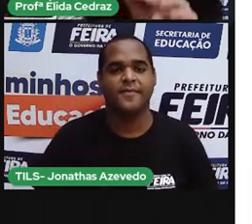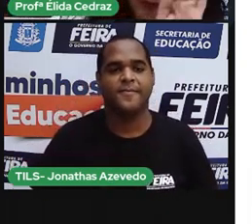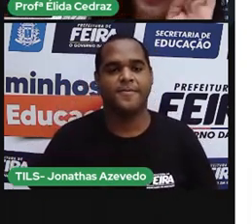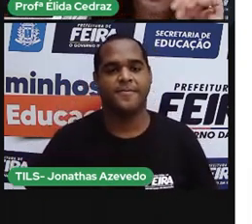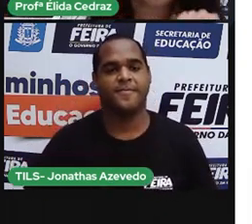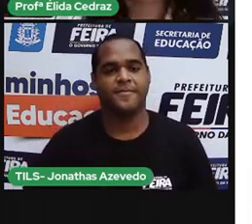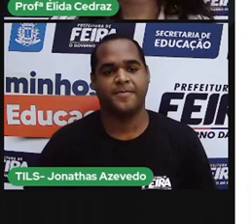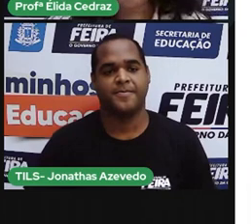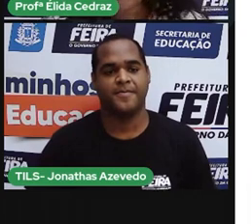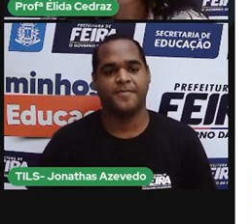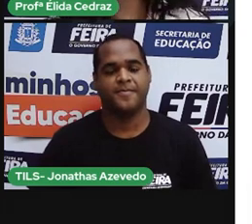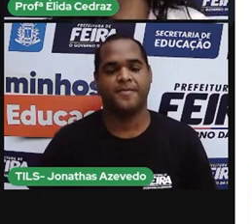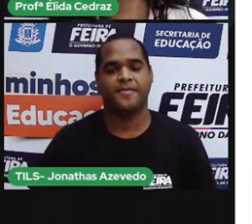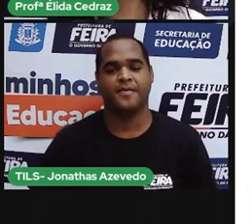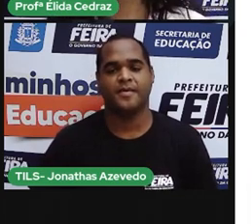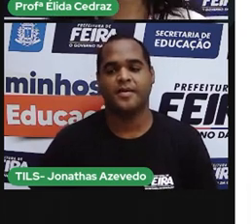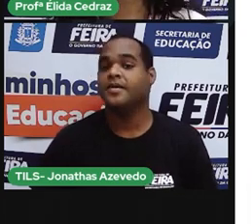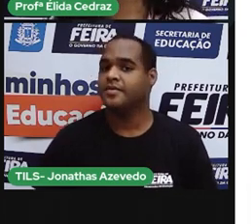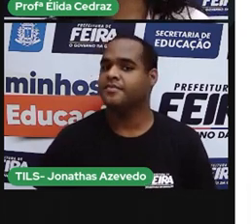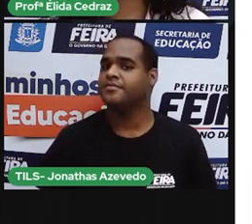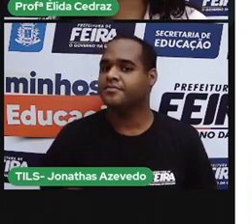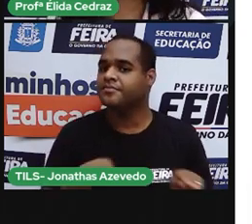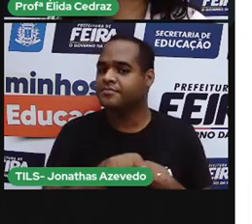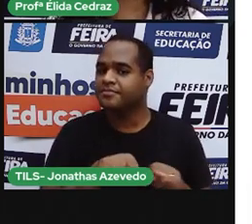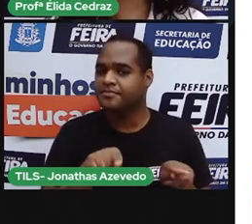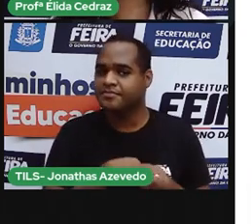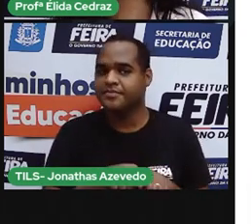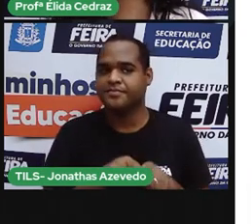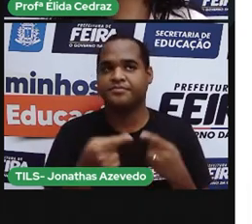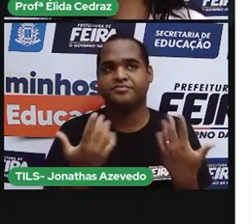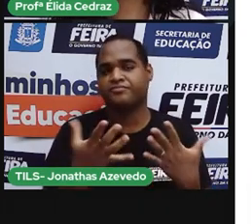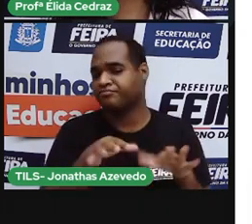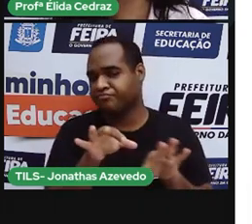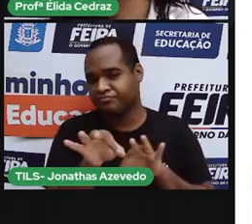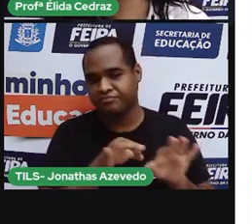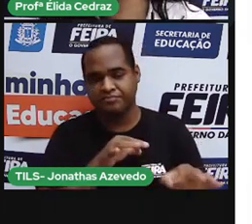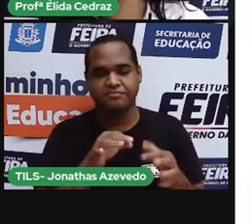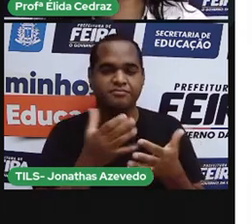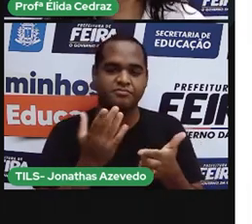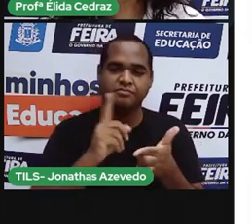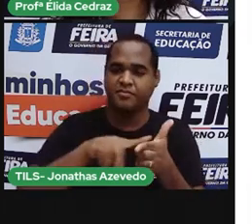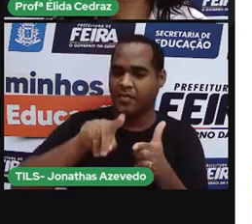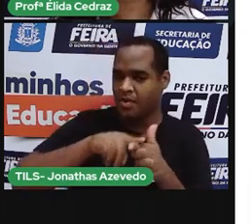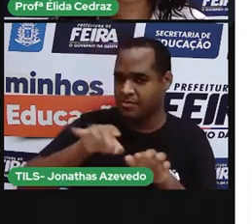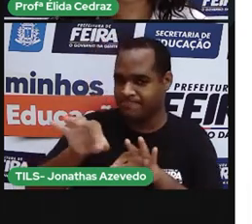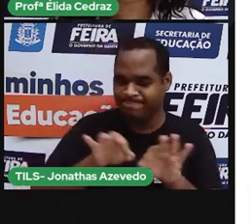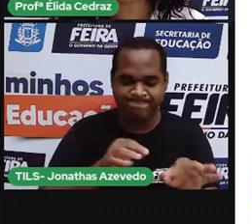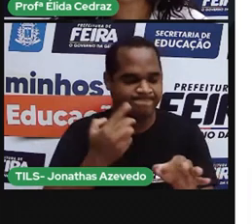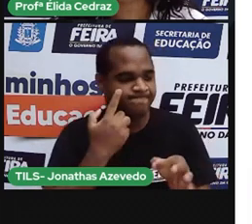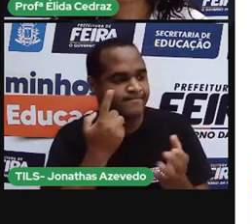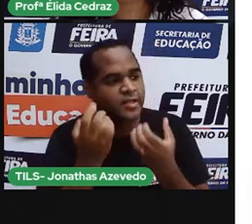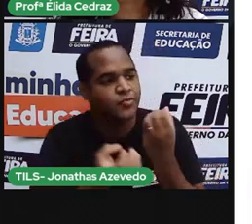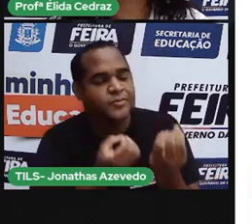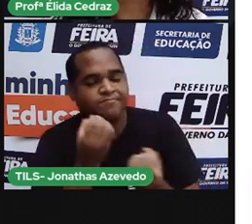Entendeu? Vamos lá. E também resolvemos problemas com as nossas próprias